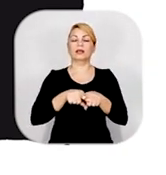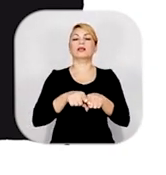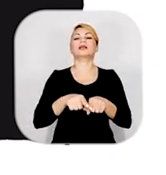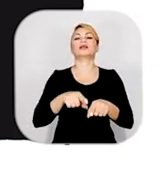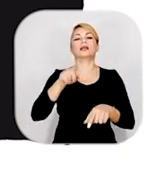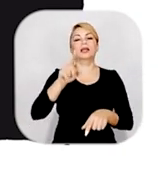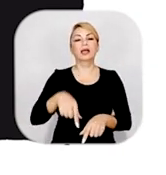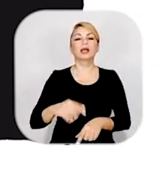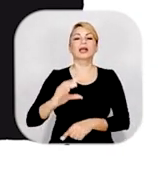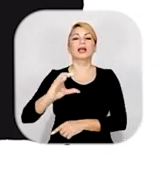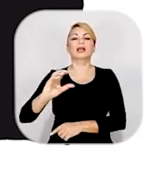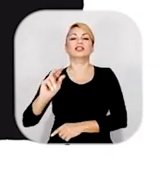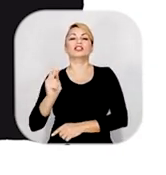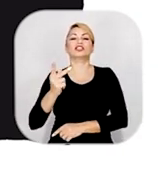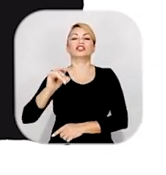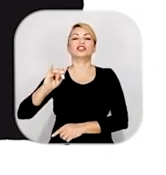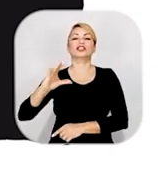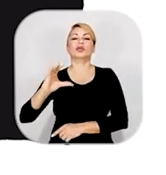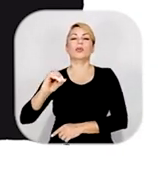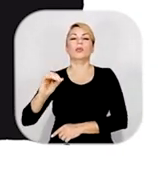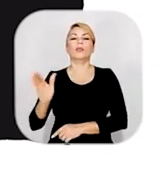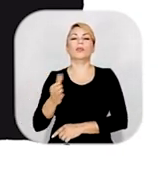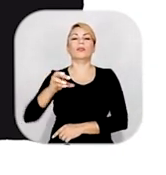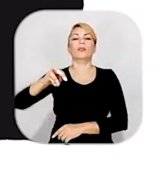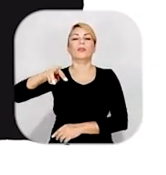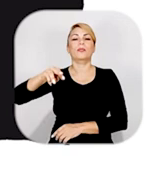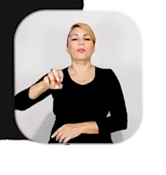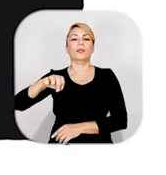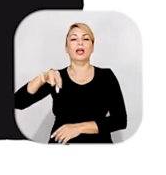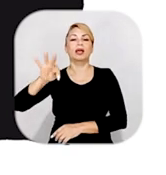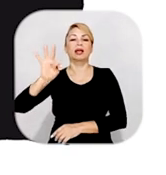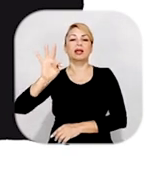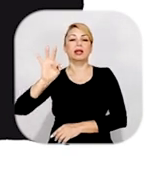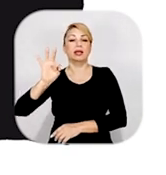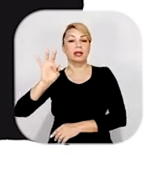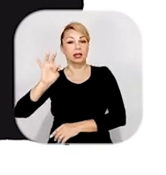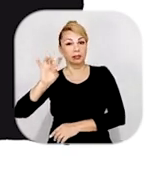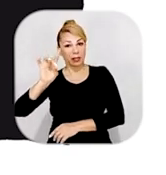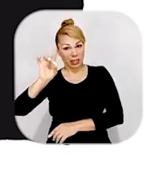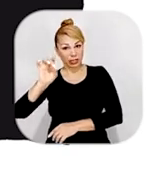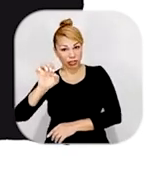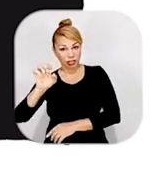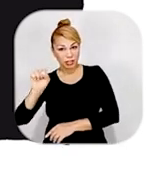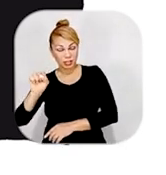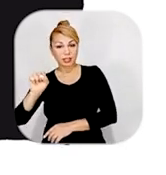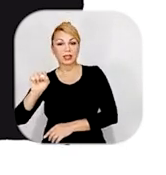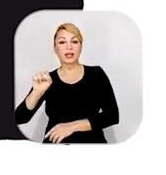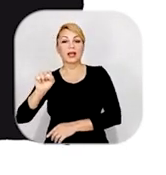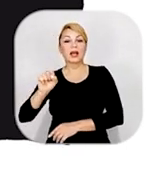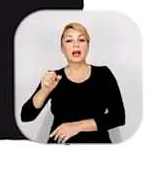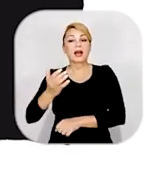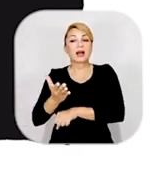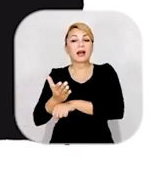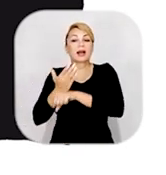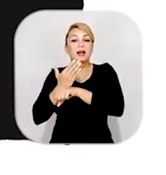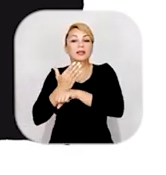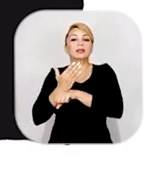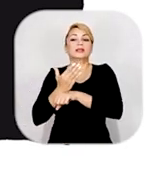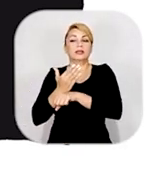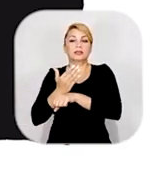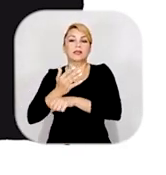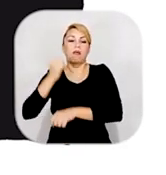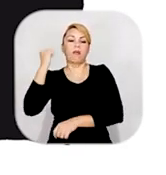com Chico Mendes, logo um pouco antes do assassinato do Chico Mendes, e depois de todo esse período eu